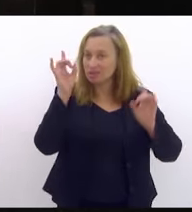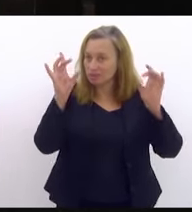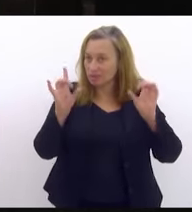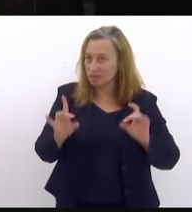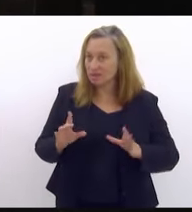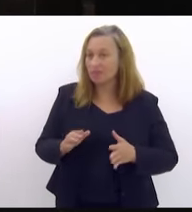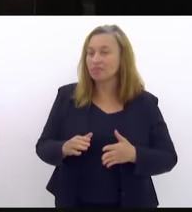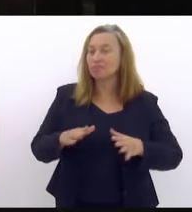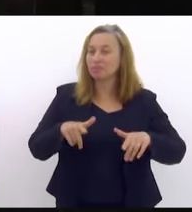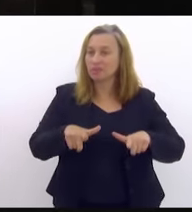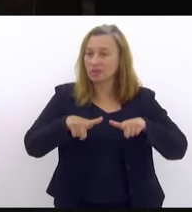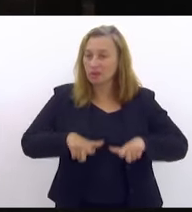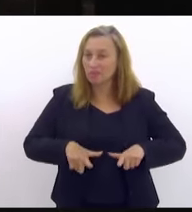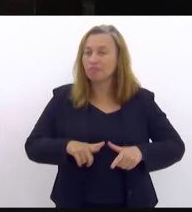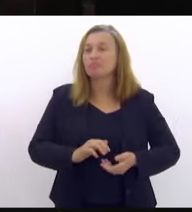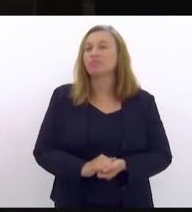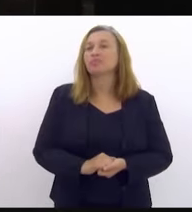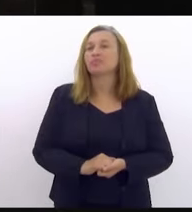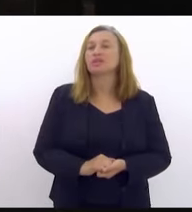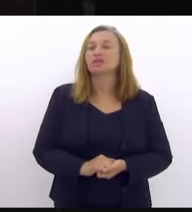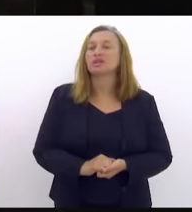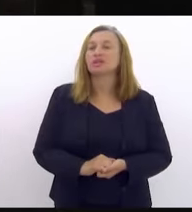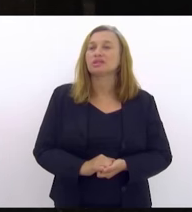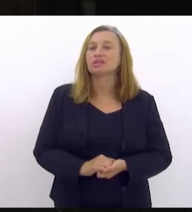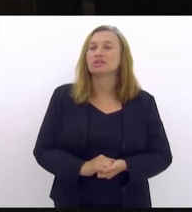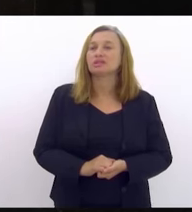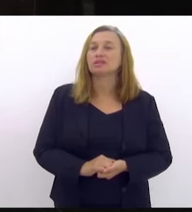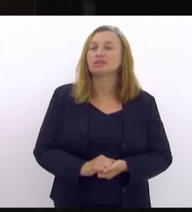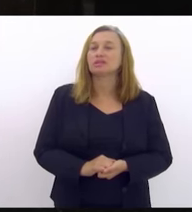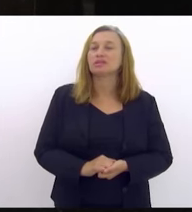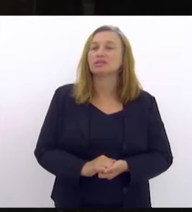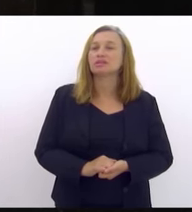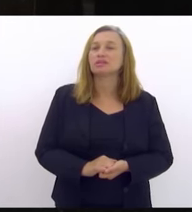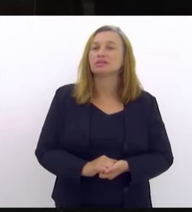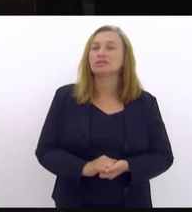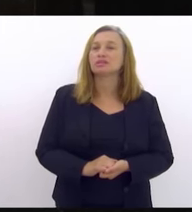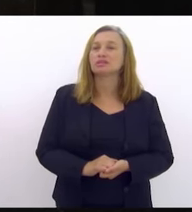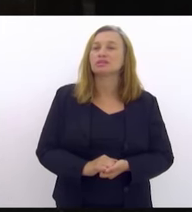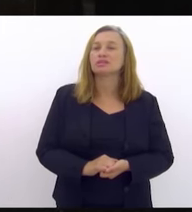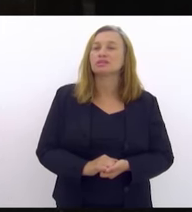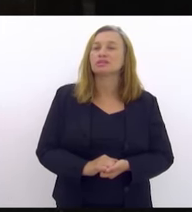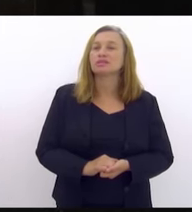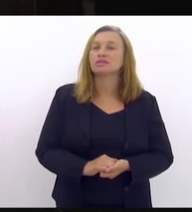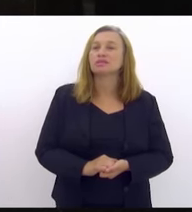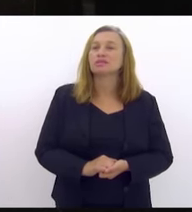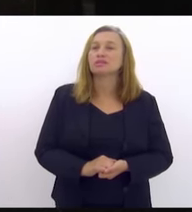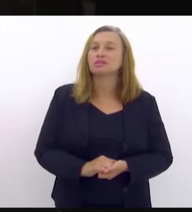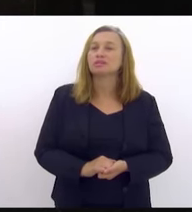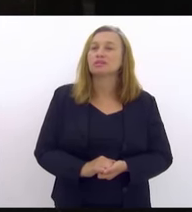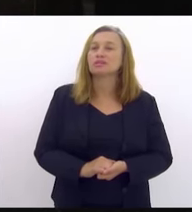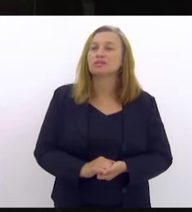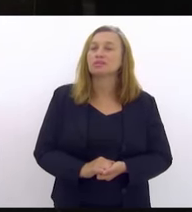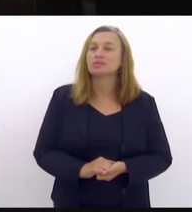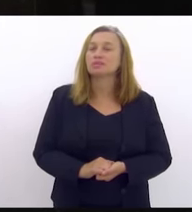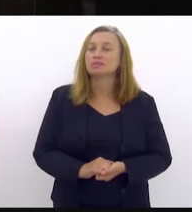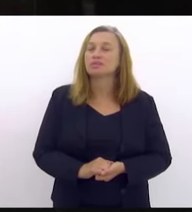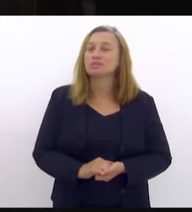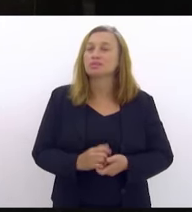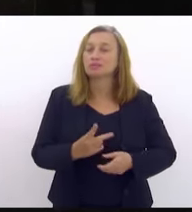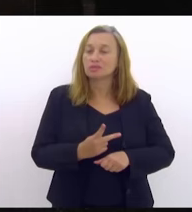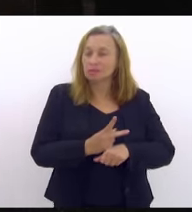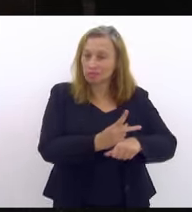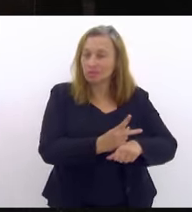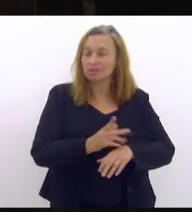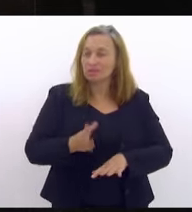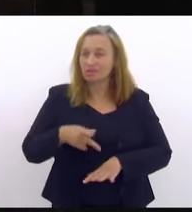por essa emoção, por essa por esse é um, para a gente é um prêmio, né? Como já